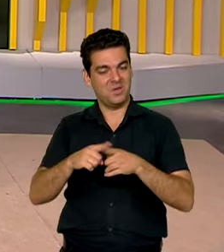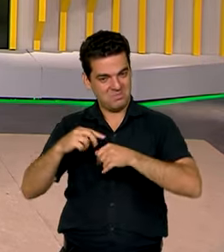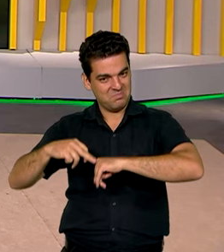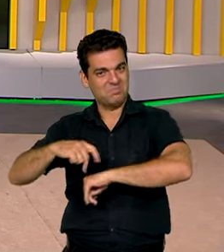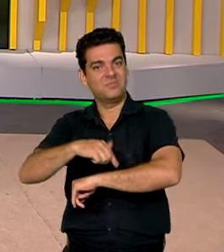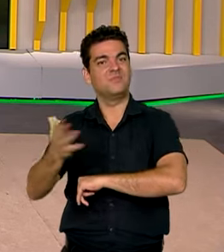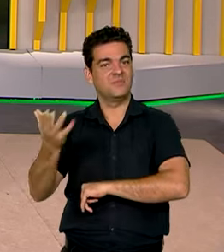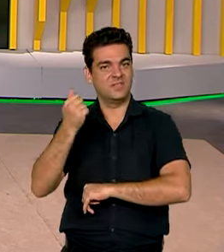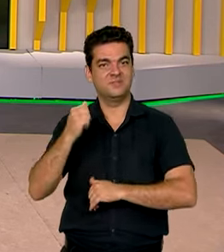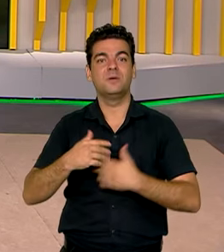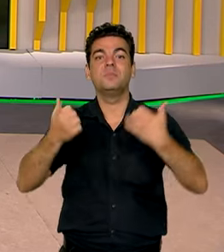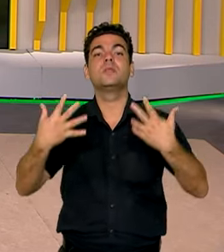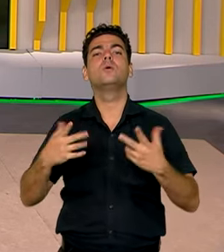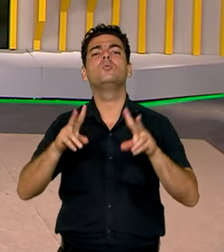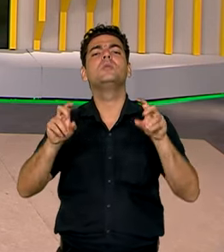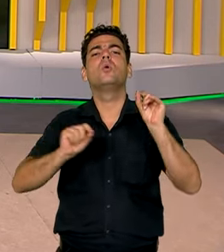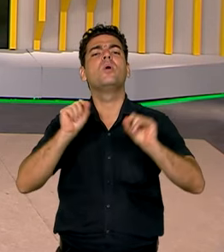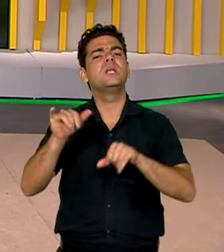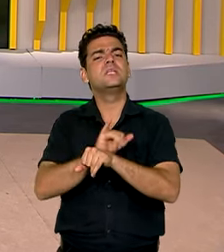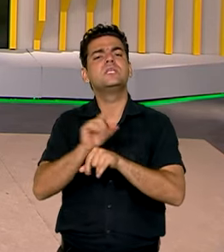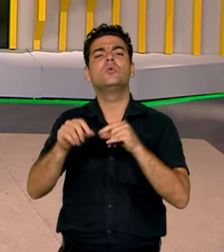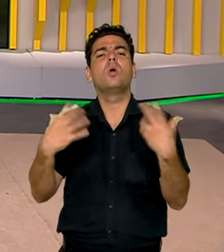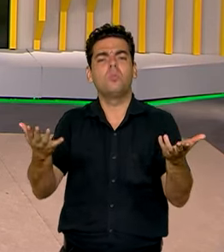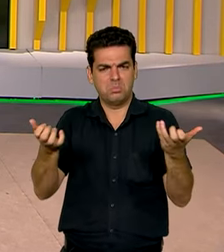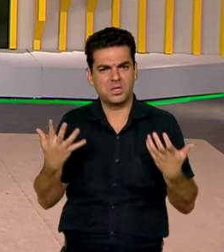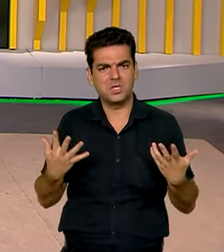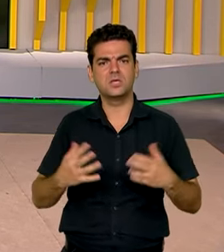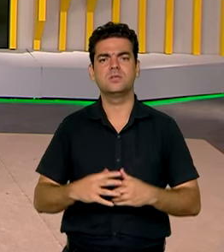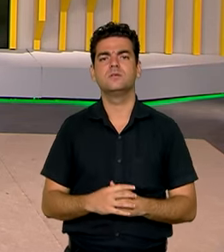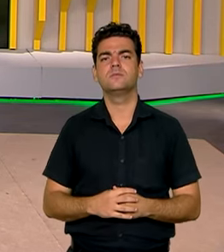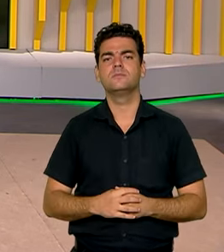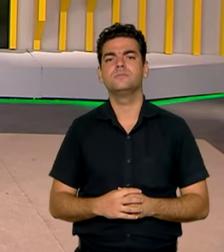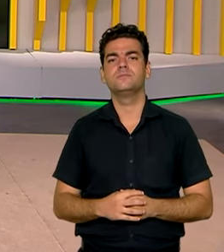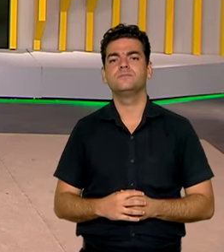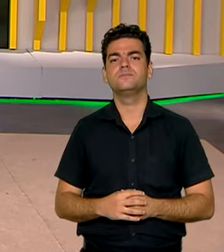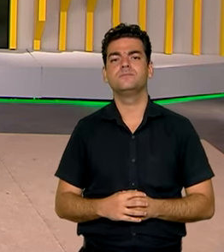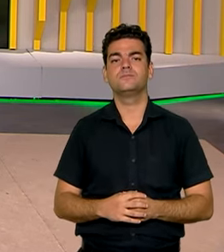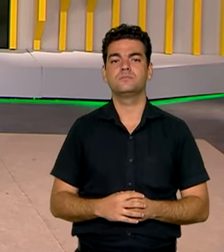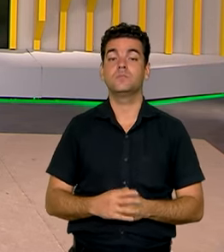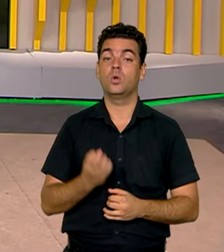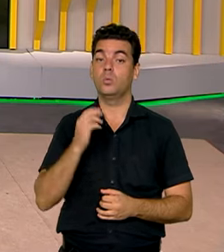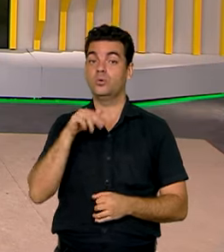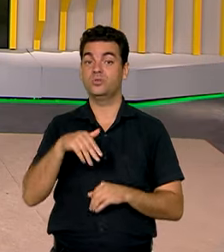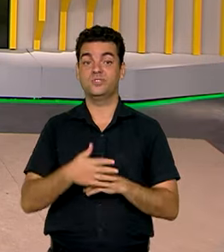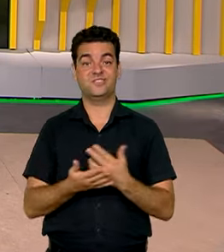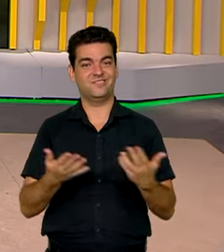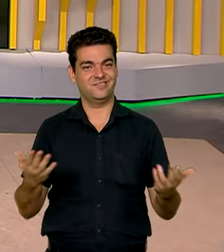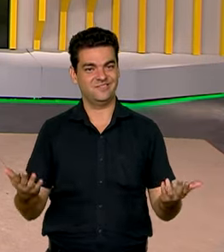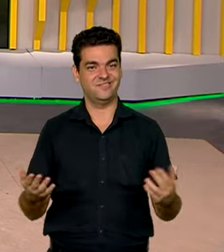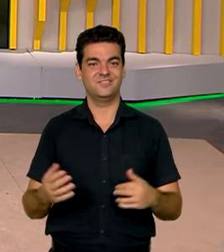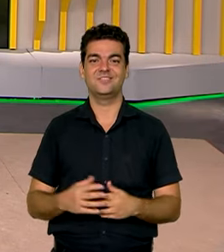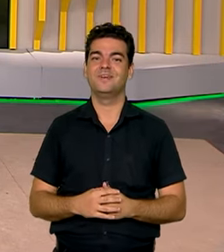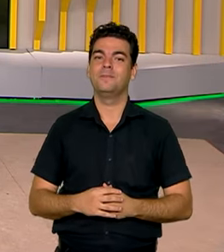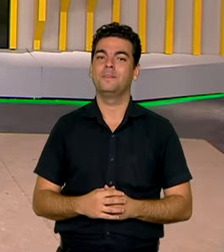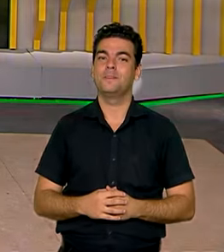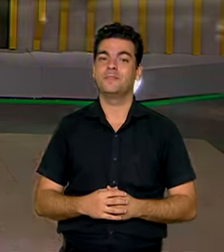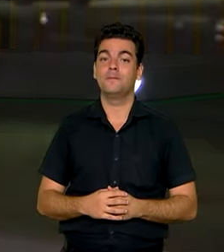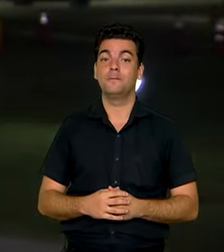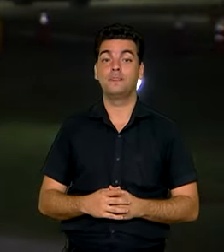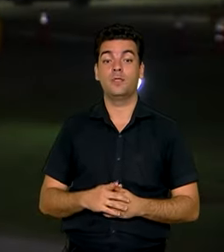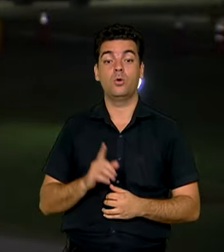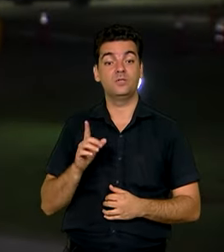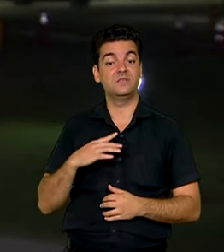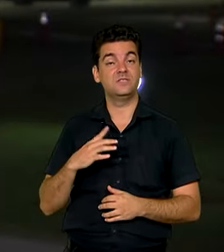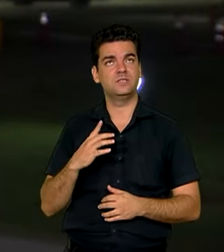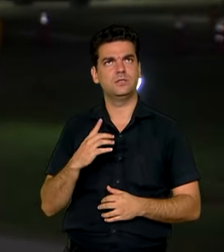Planalto. Pablo, que matérias estratégicas são essas? Explica para a gente. Boa noite, Roberto, Ana e a todos que nos assistem. Olha, ó, há